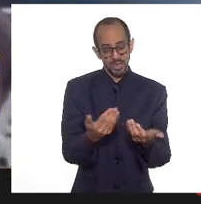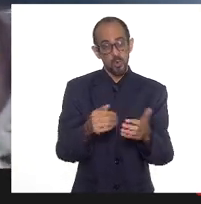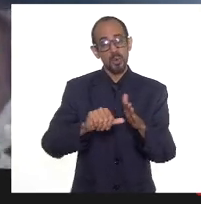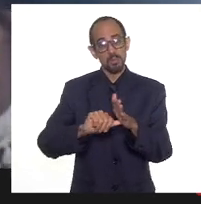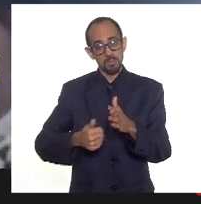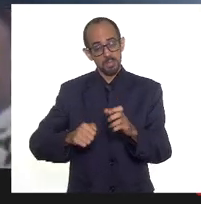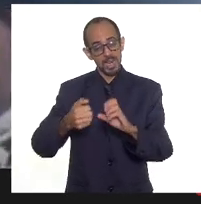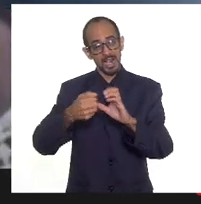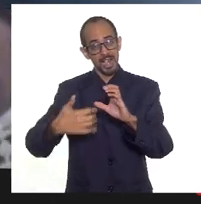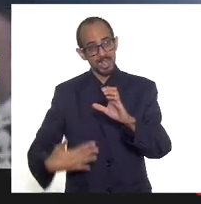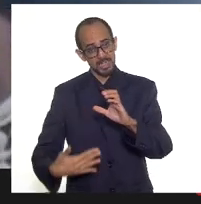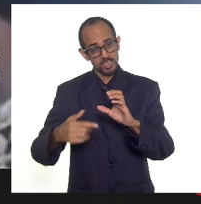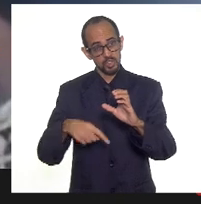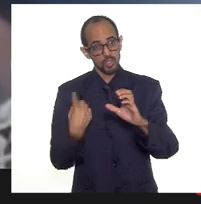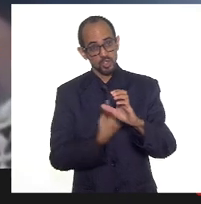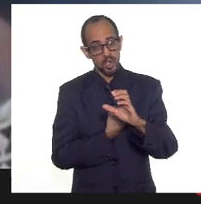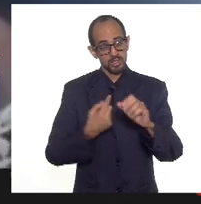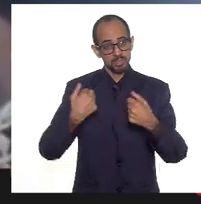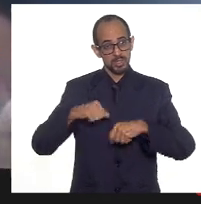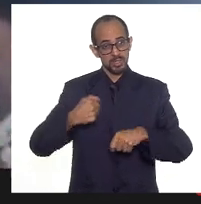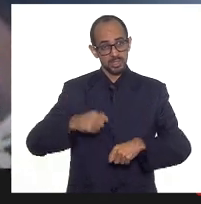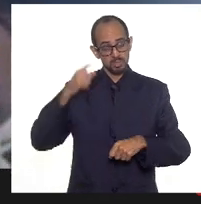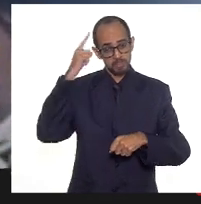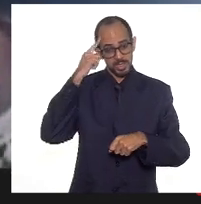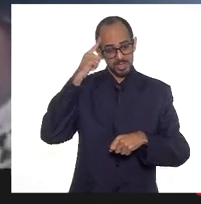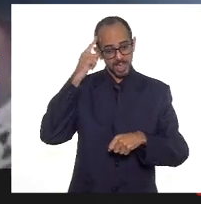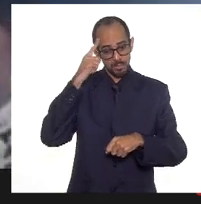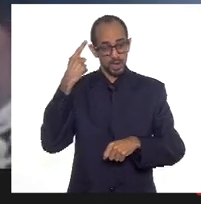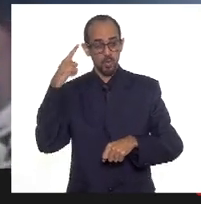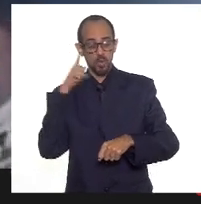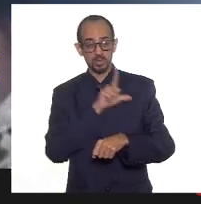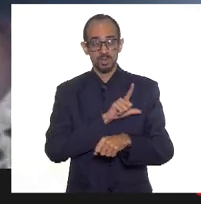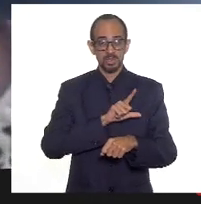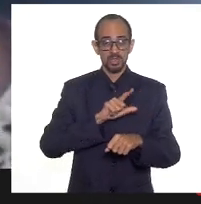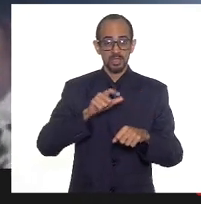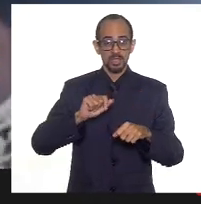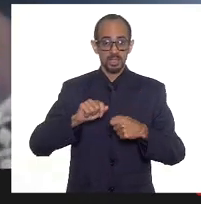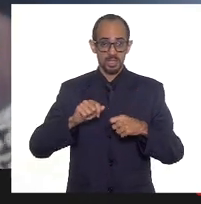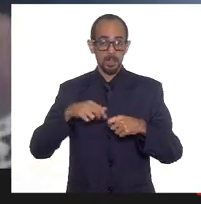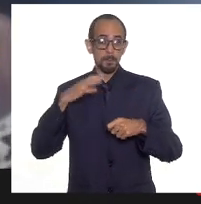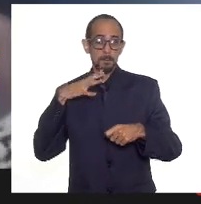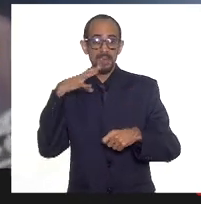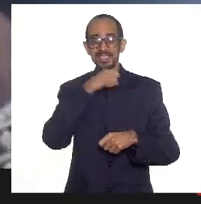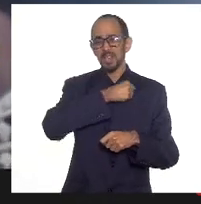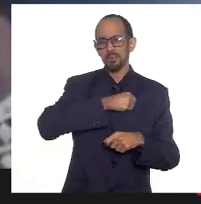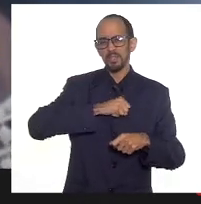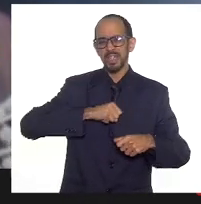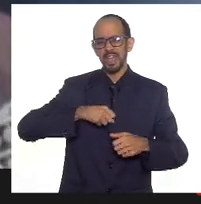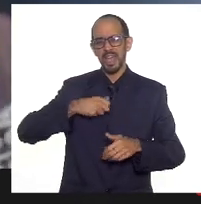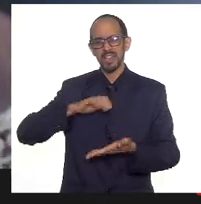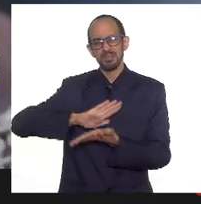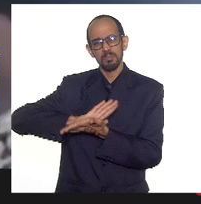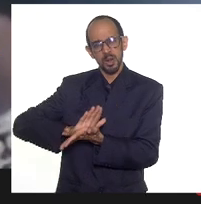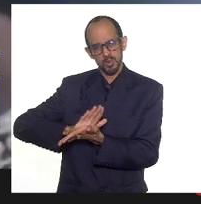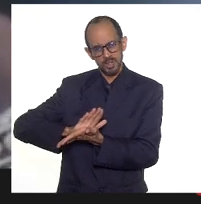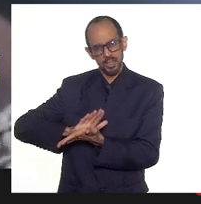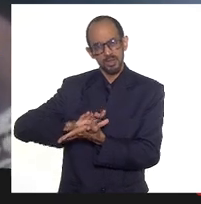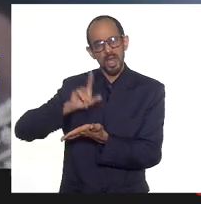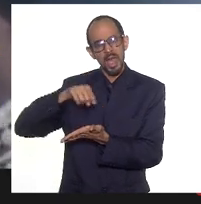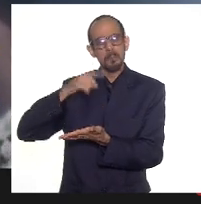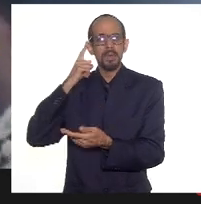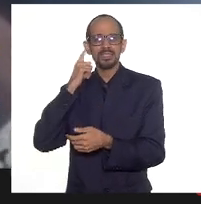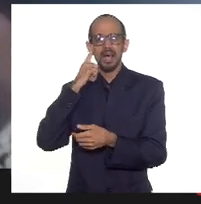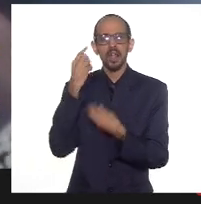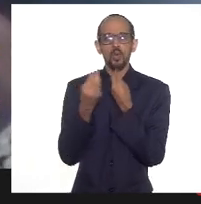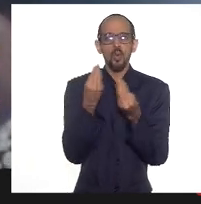que nós precisamos pensar para dar conta de causas da intolerância é pensar como é que o Estado brasileiro